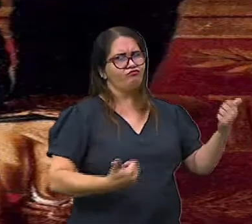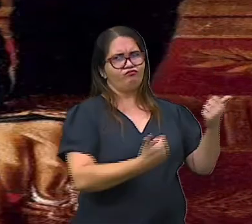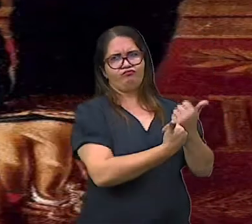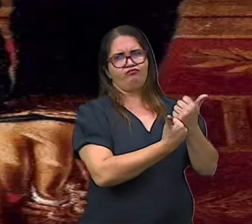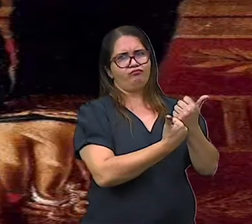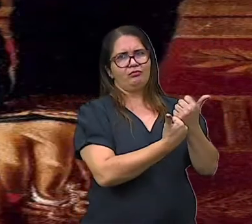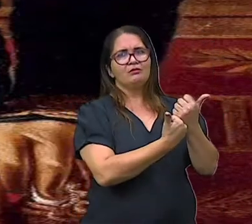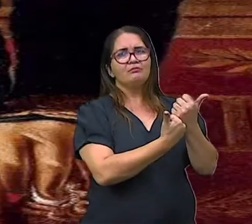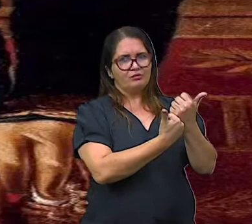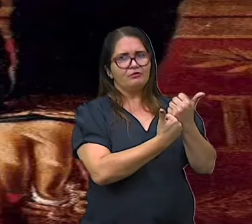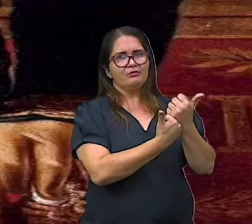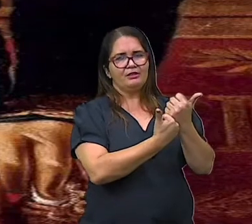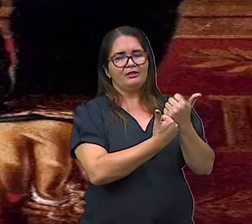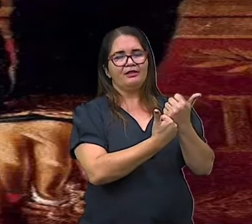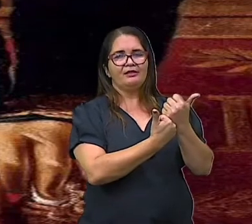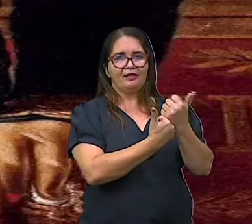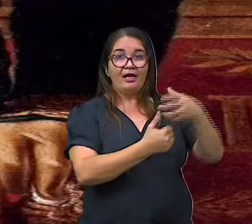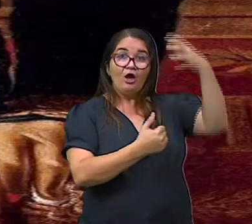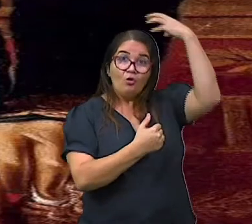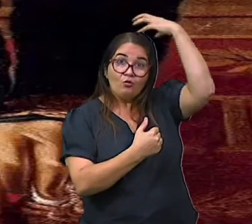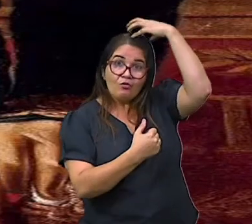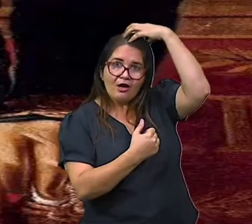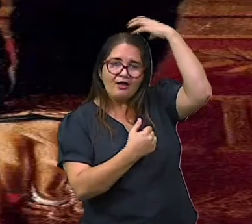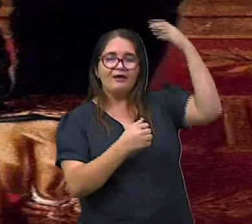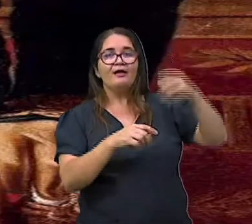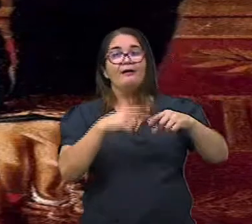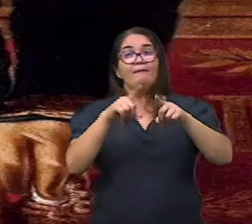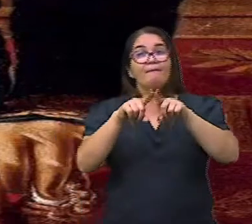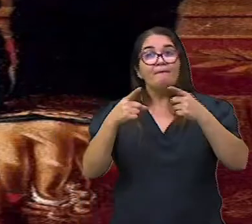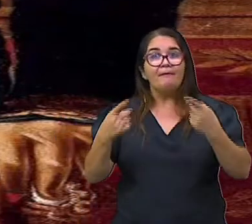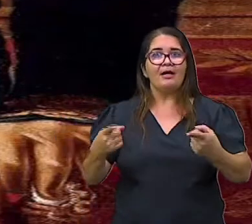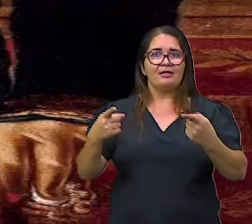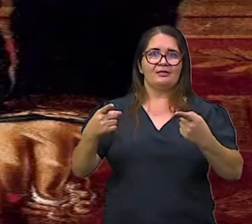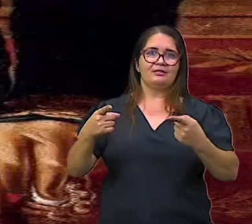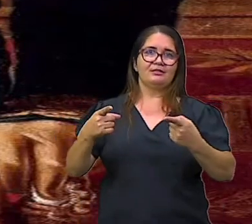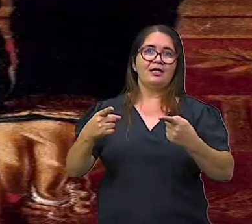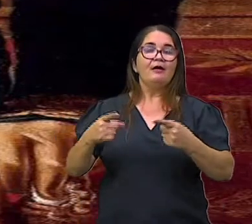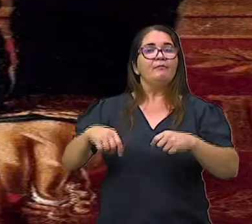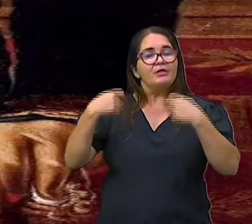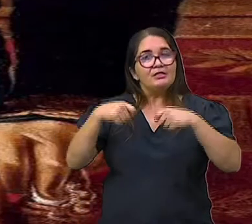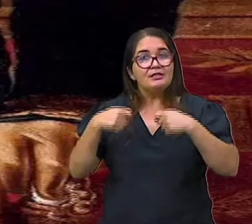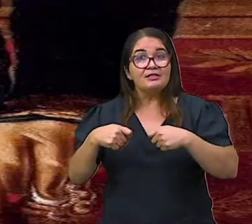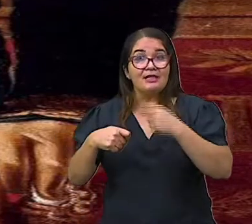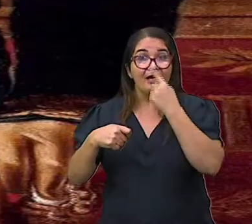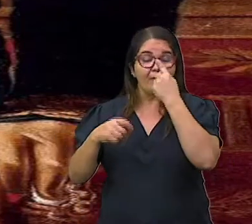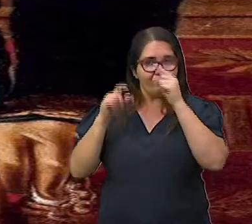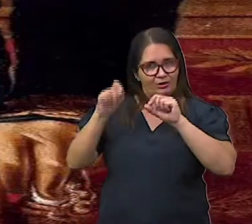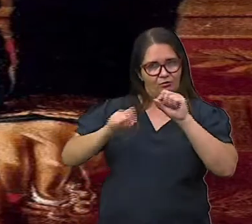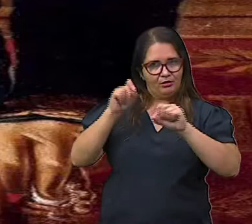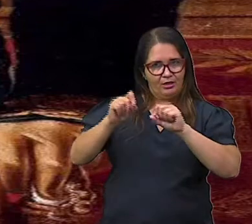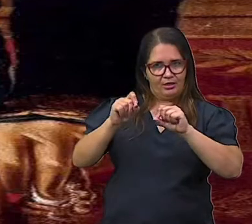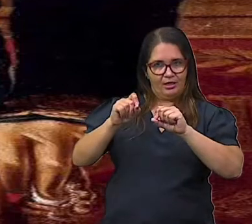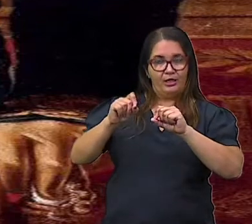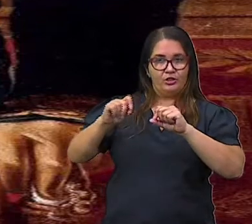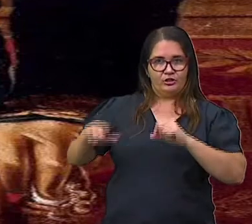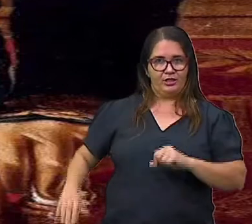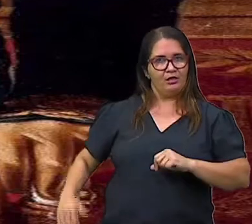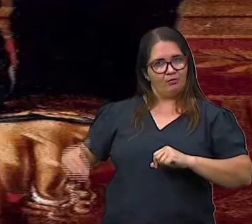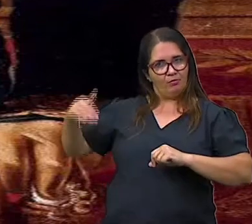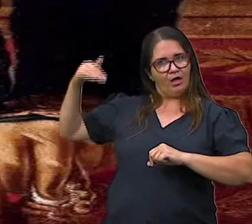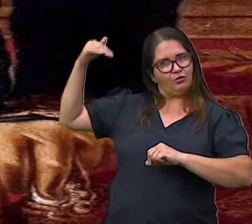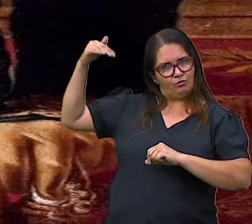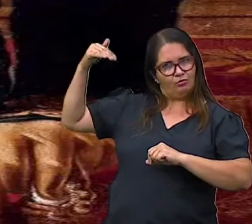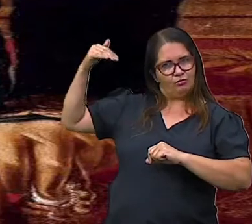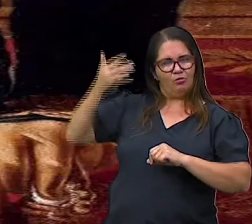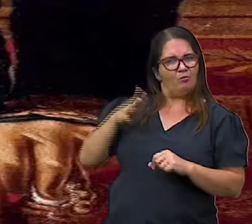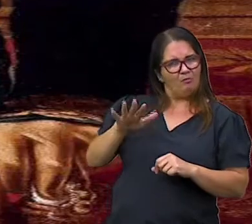transição em que o país foi governado por regentes, até que o futuro imperador tivesse a idade mínima para assumir o país,